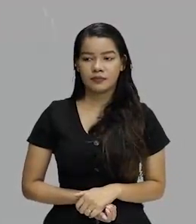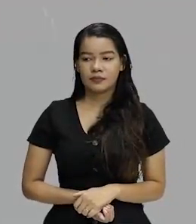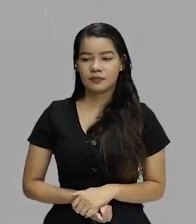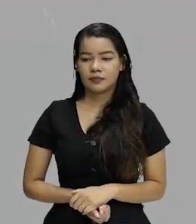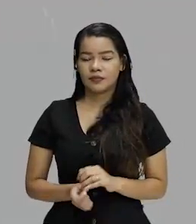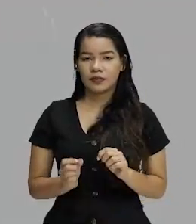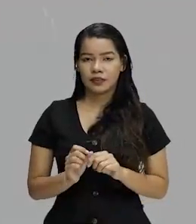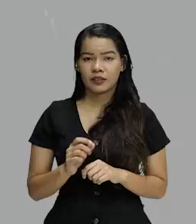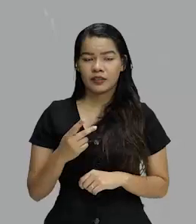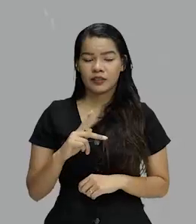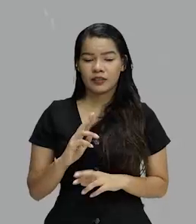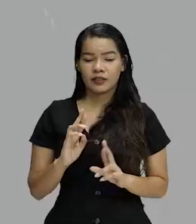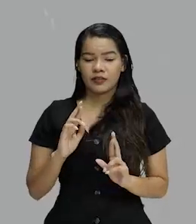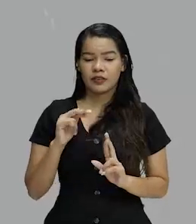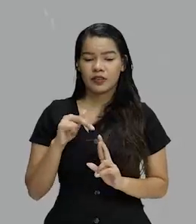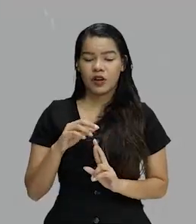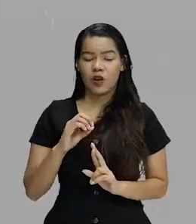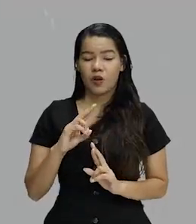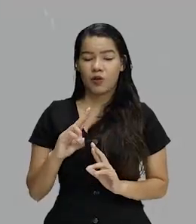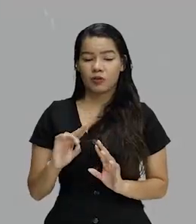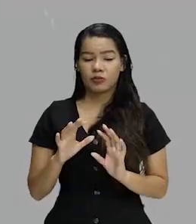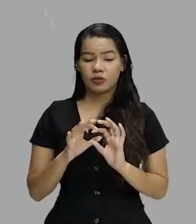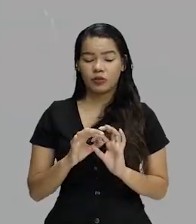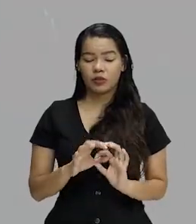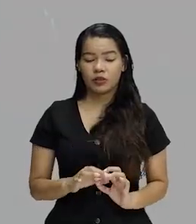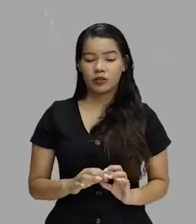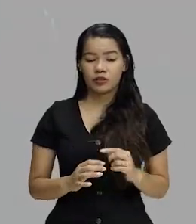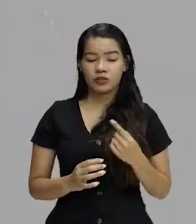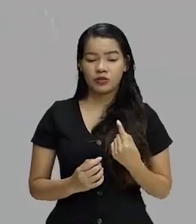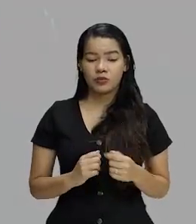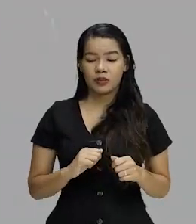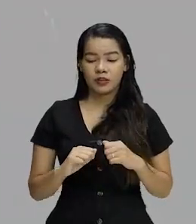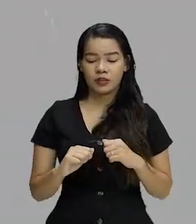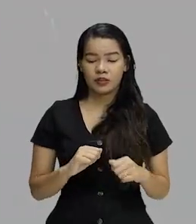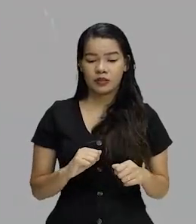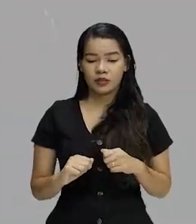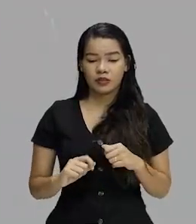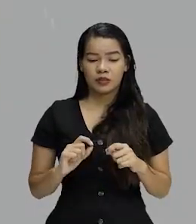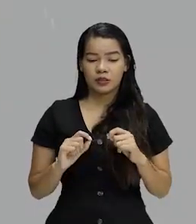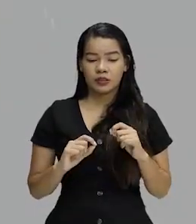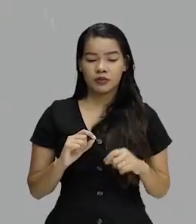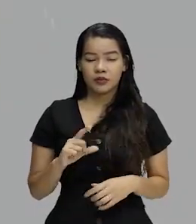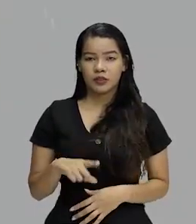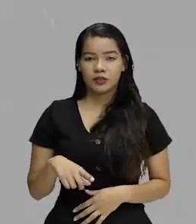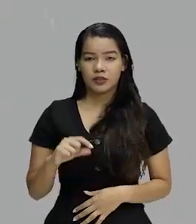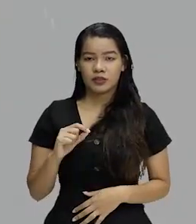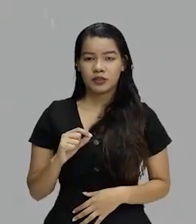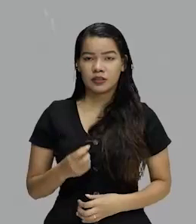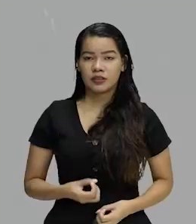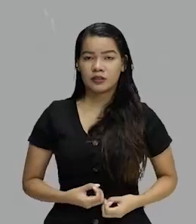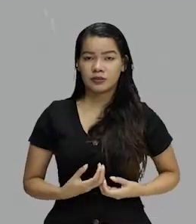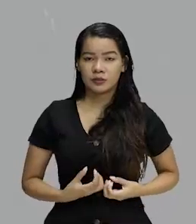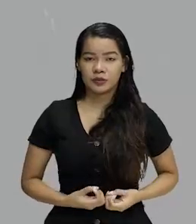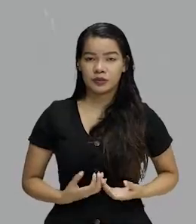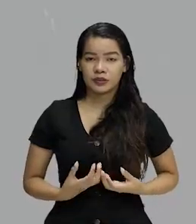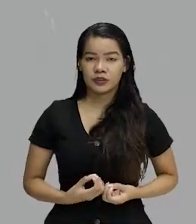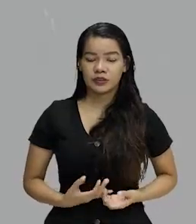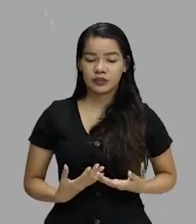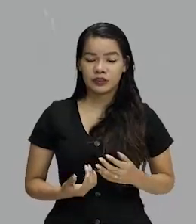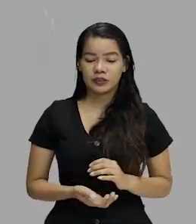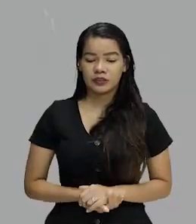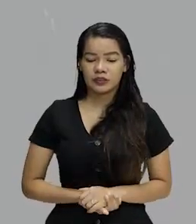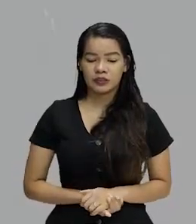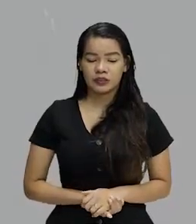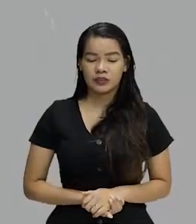essa referência ou dando esse contexto de uma ação que foi decidida espontaneamente, né? Foi